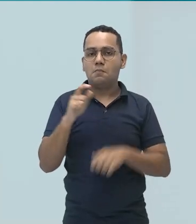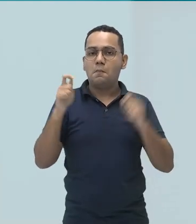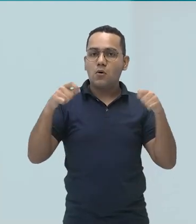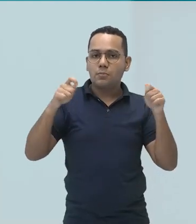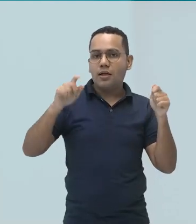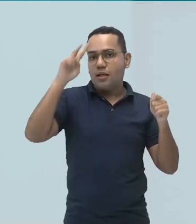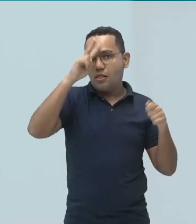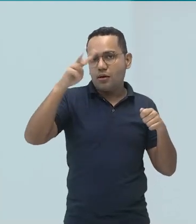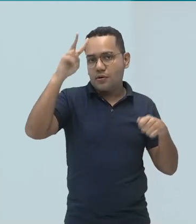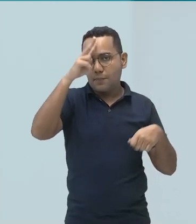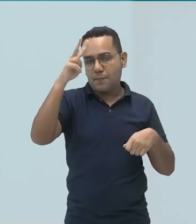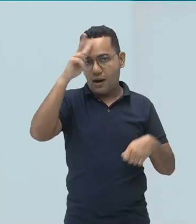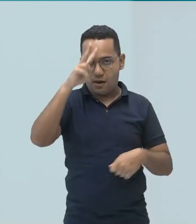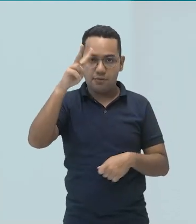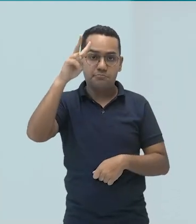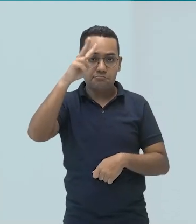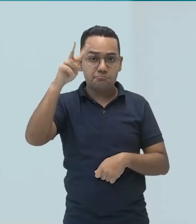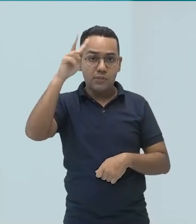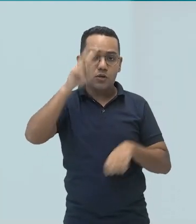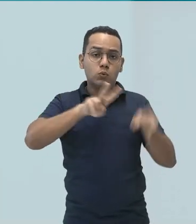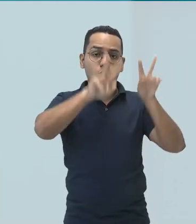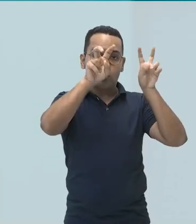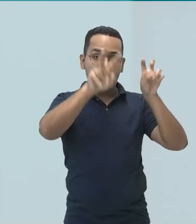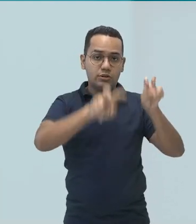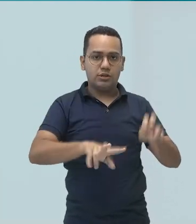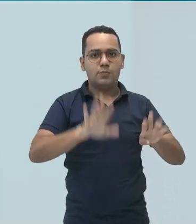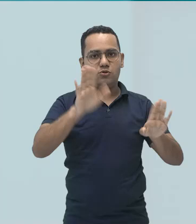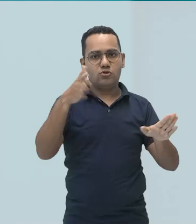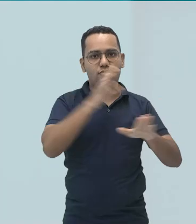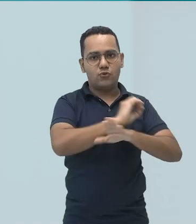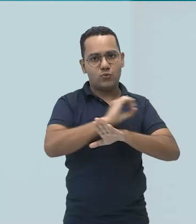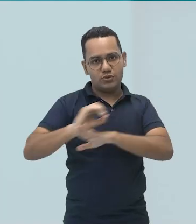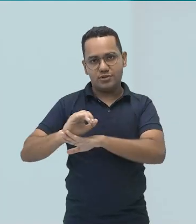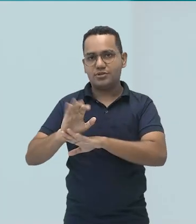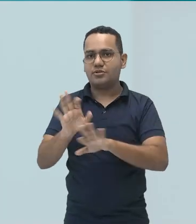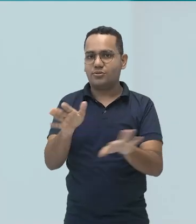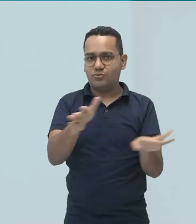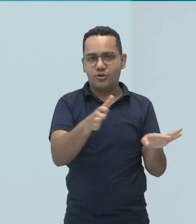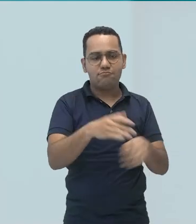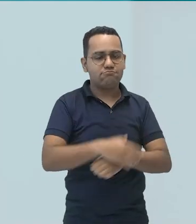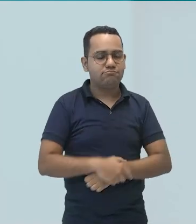esses tópicos, né, desses conteúdos super importantes abordados dentro da